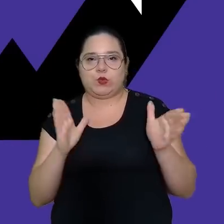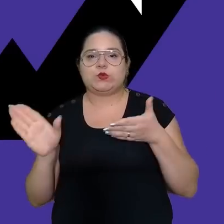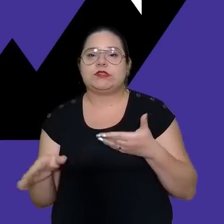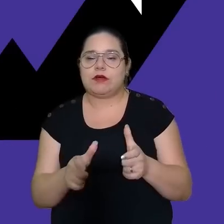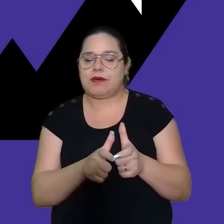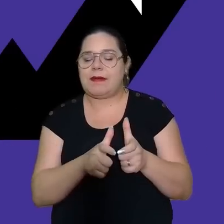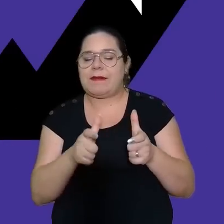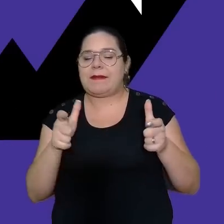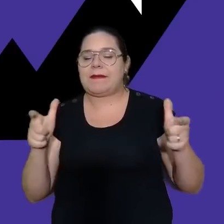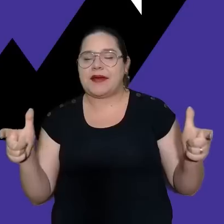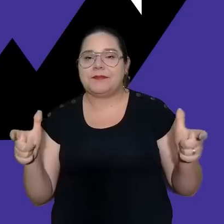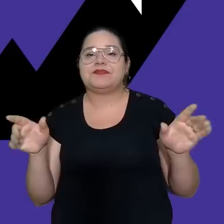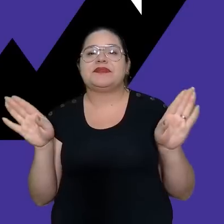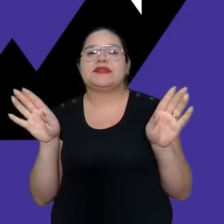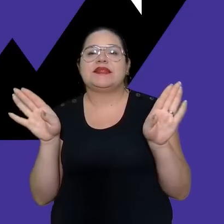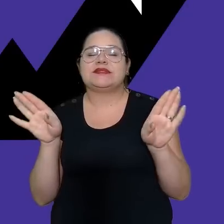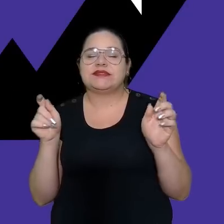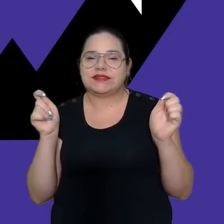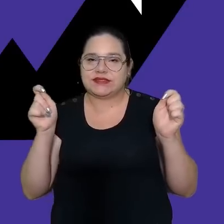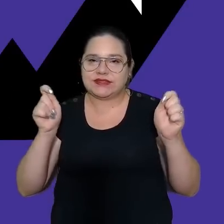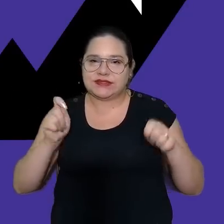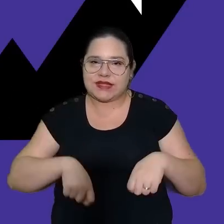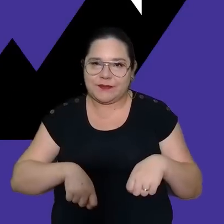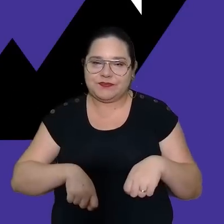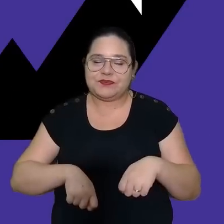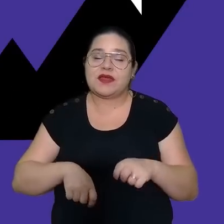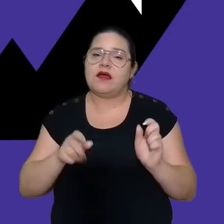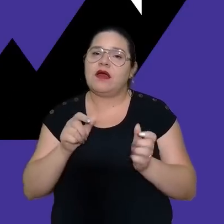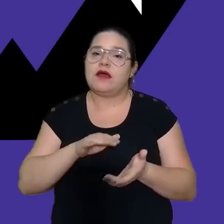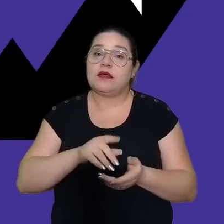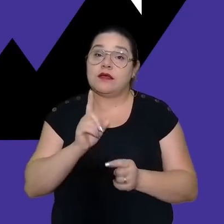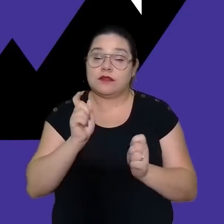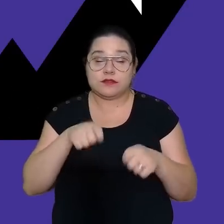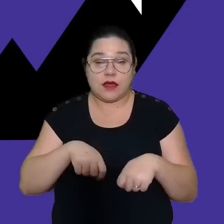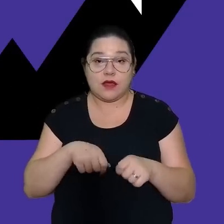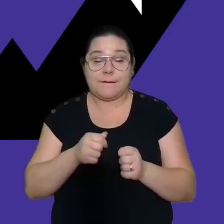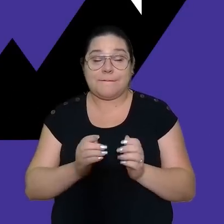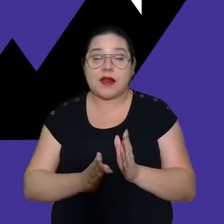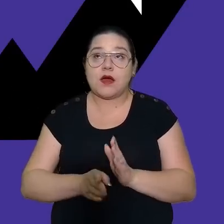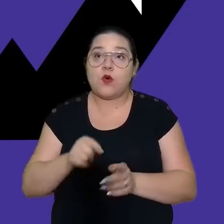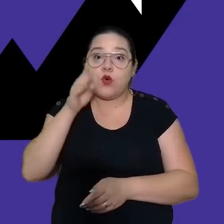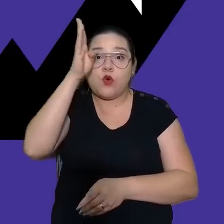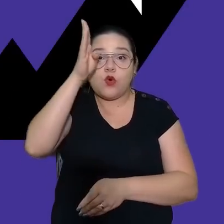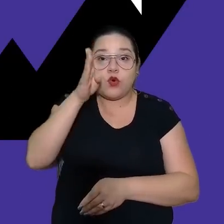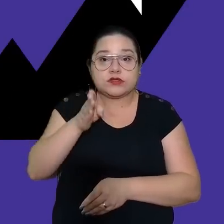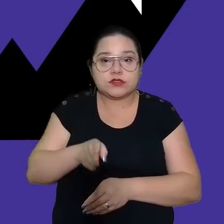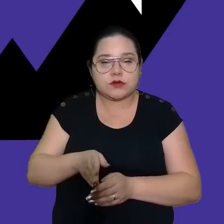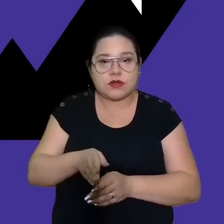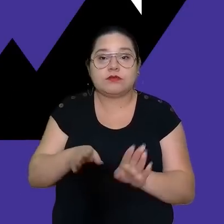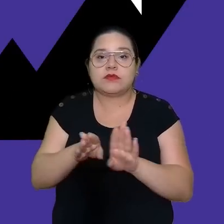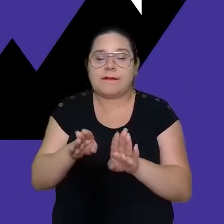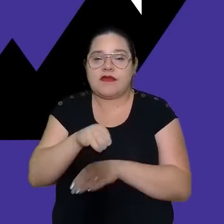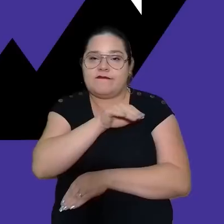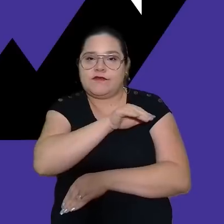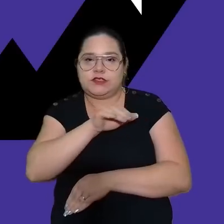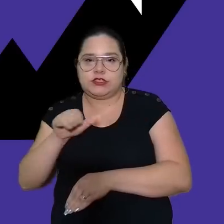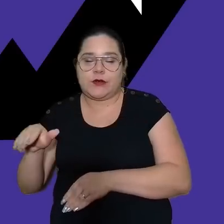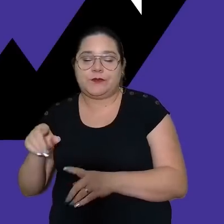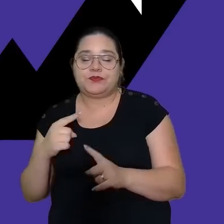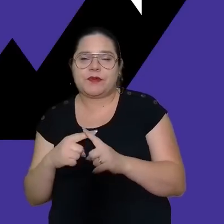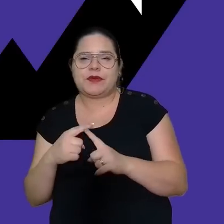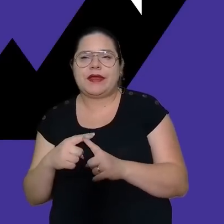crescer verticalmente, mas também podemos crescer horizontalmente. E horizontalmente, ao contrário do que se pensa lá fora, que nós estamos invadindo a